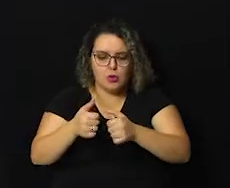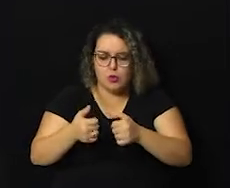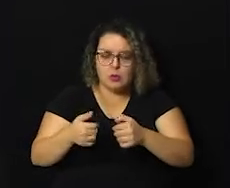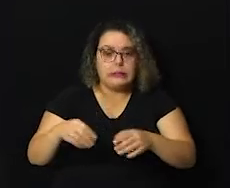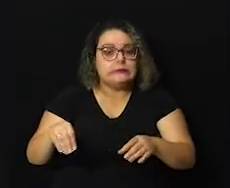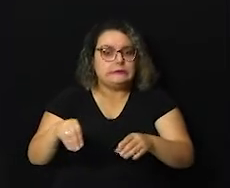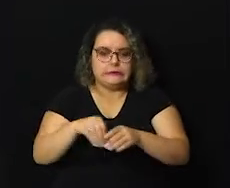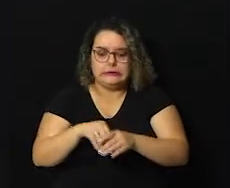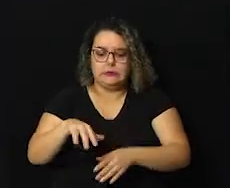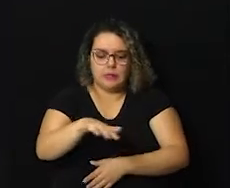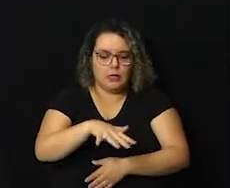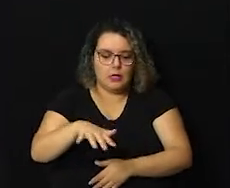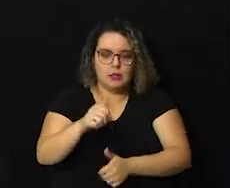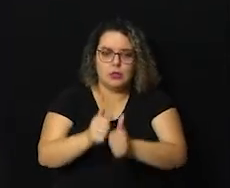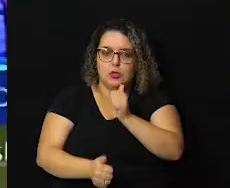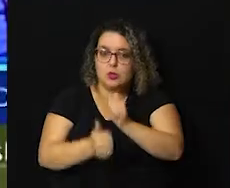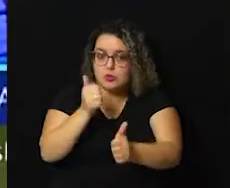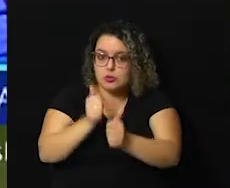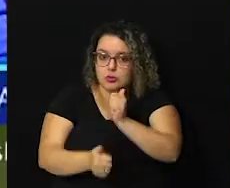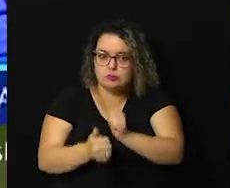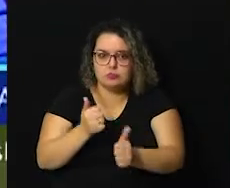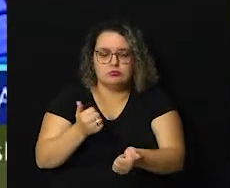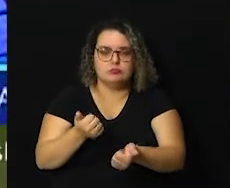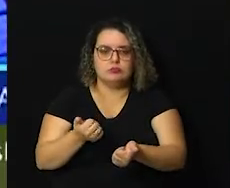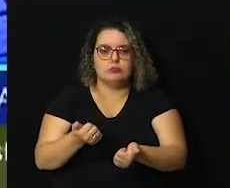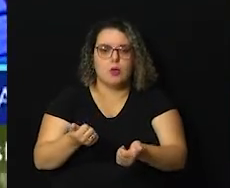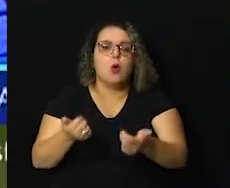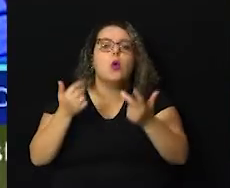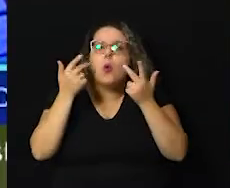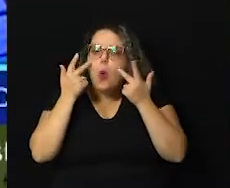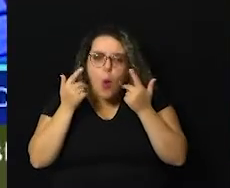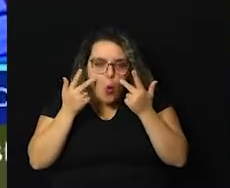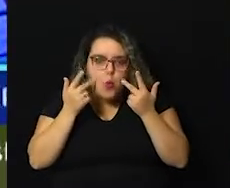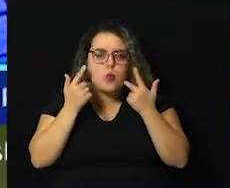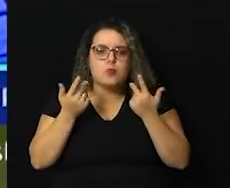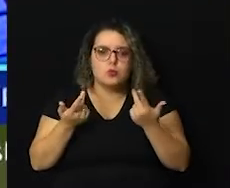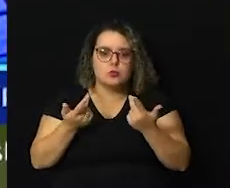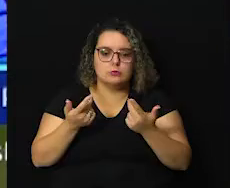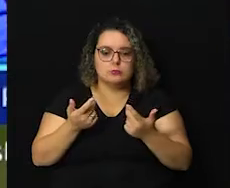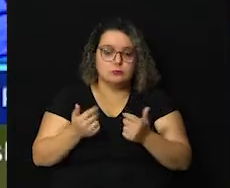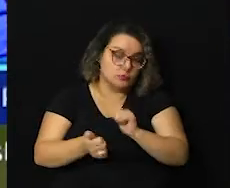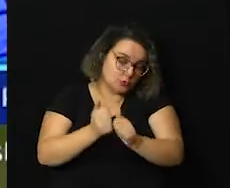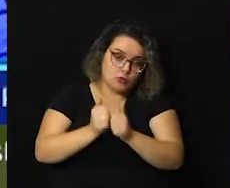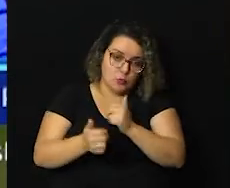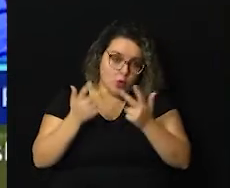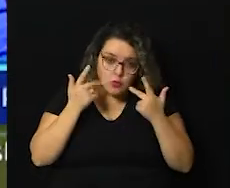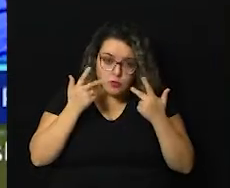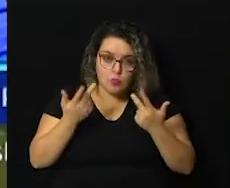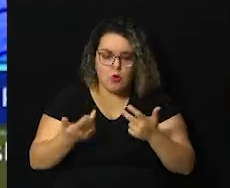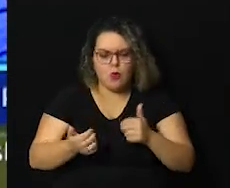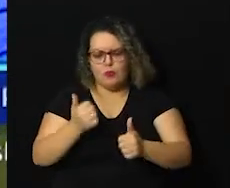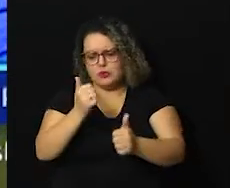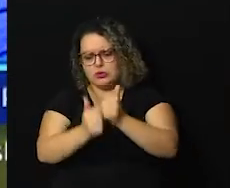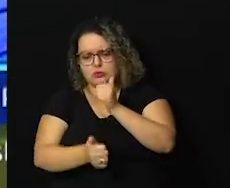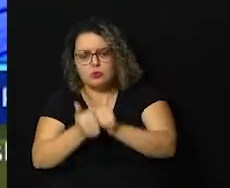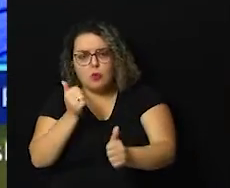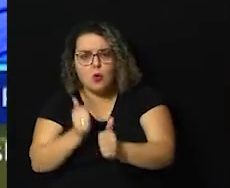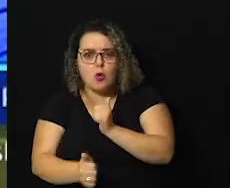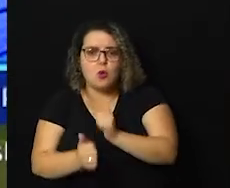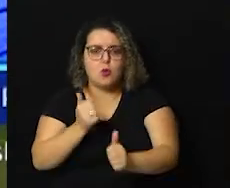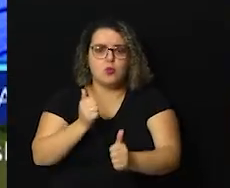dentro do cenário de esportes desde jogos que são mais comuns de esporte normal como